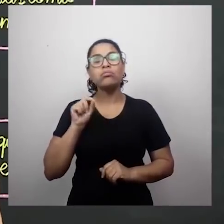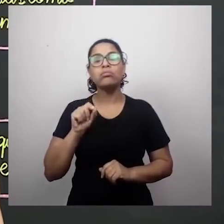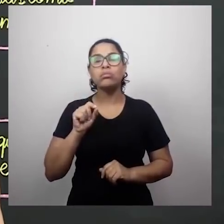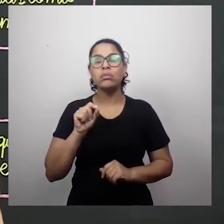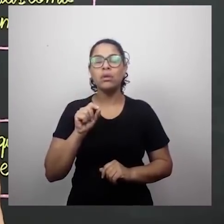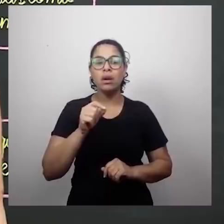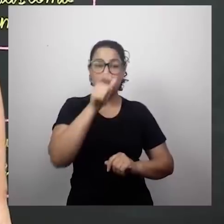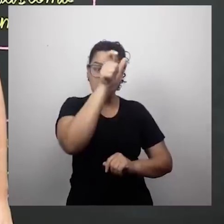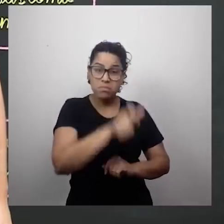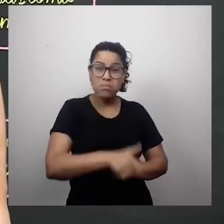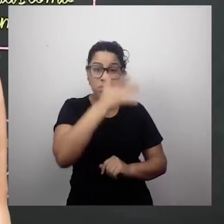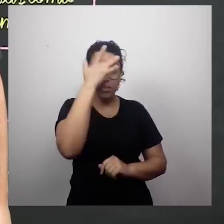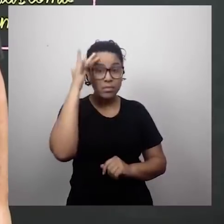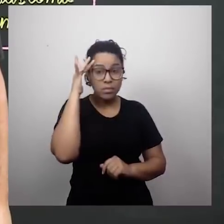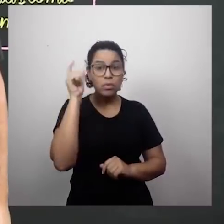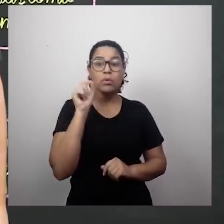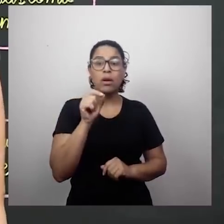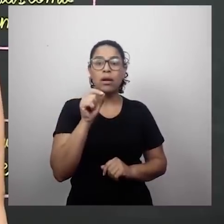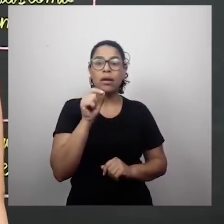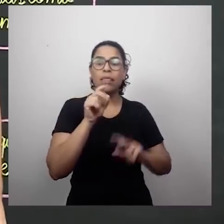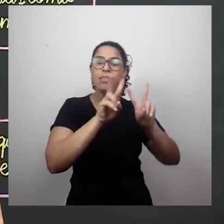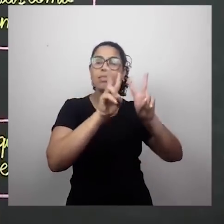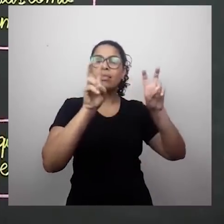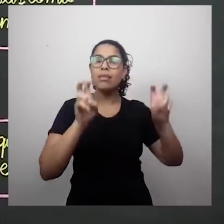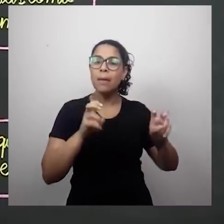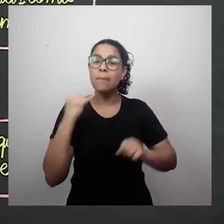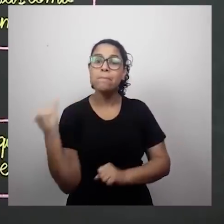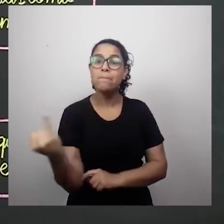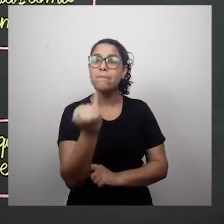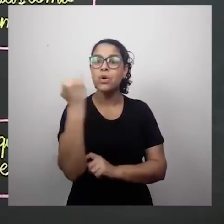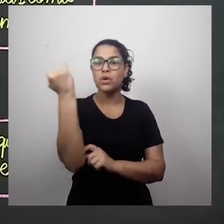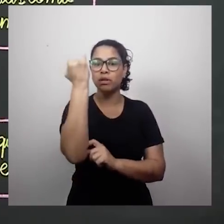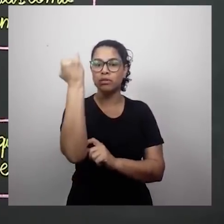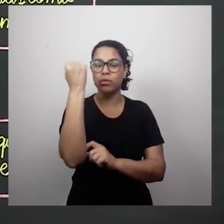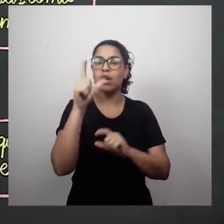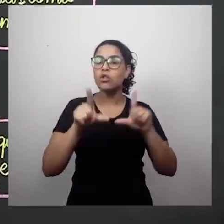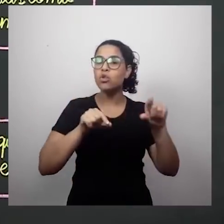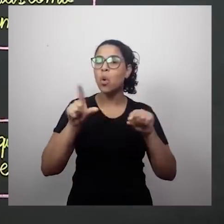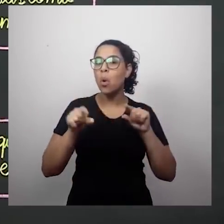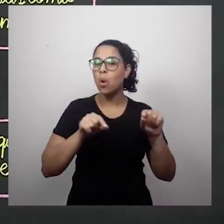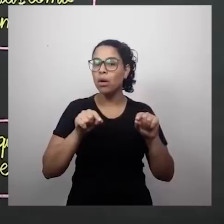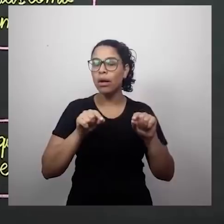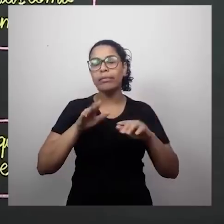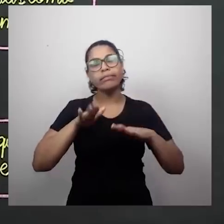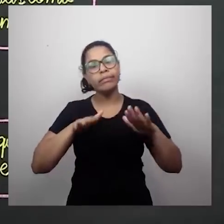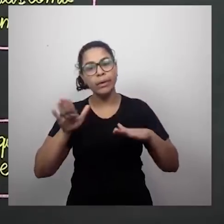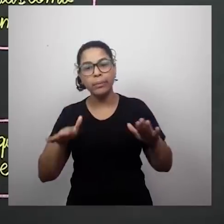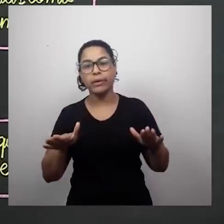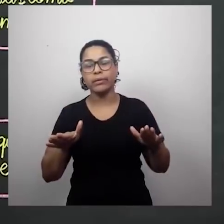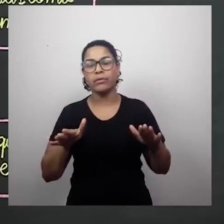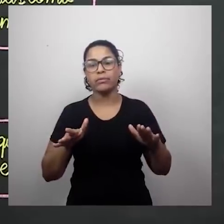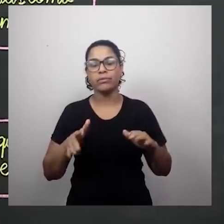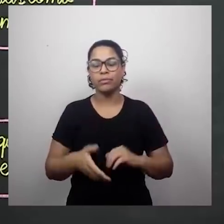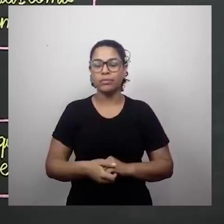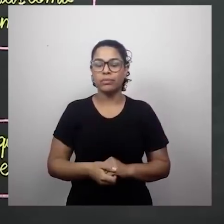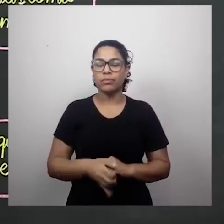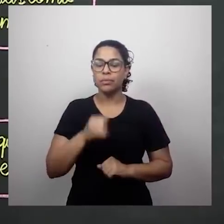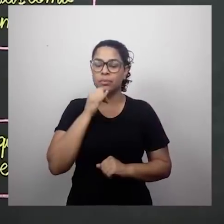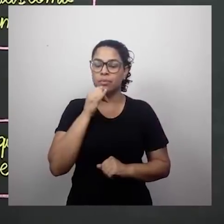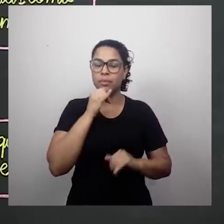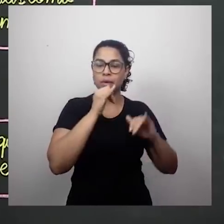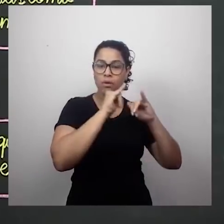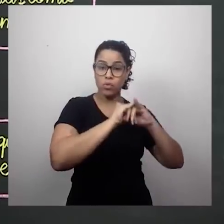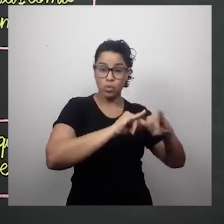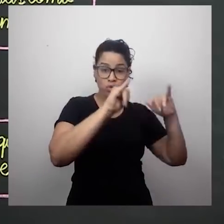Então, reportagens precisam tratar de temas relevantes. Essa escolha depende de muitas questões. A reportagem pode partir de